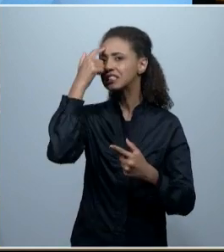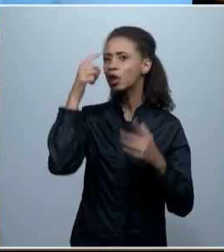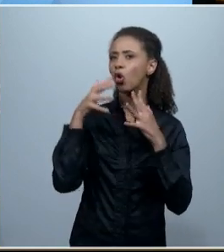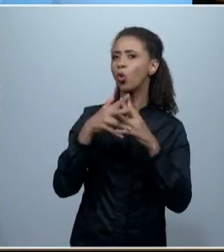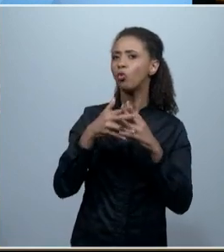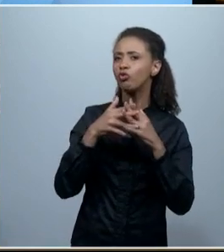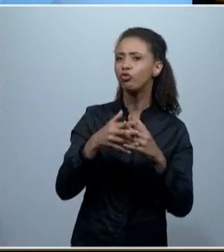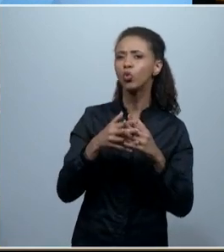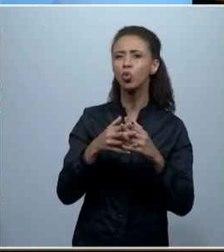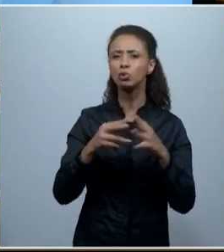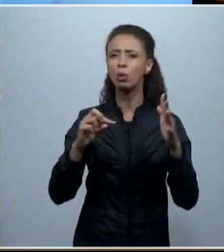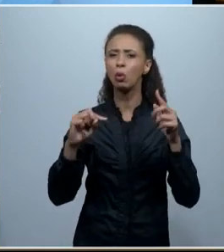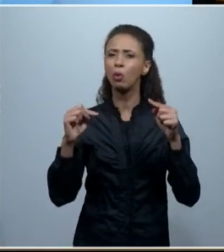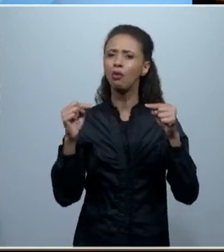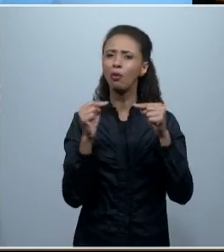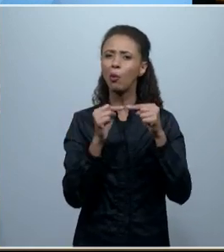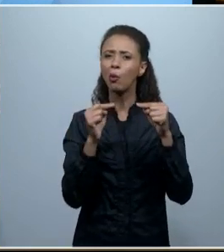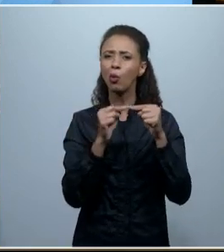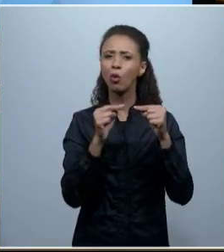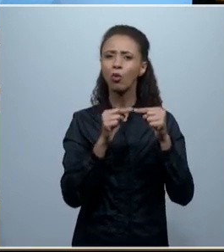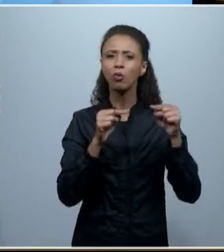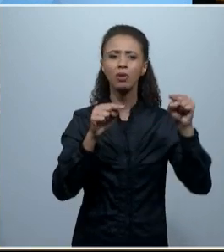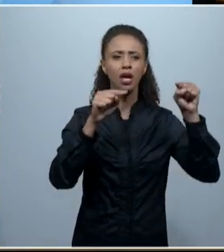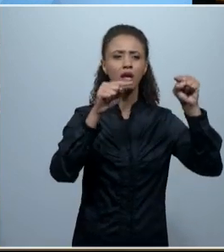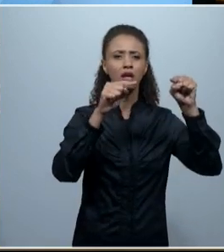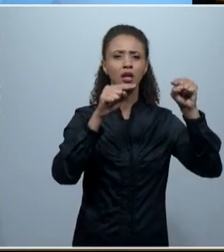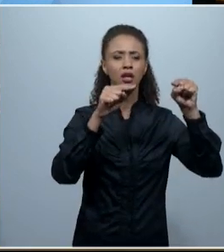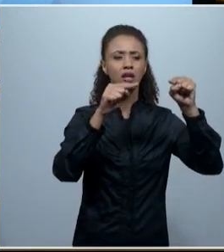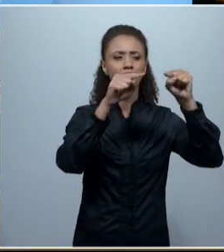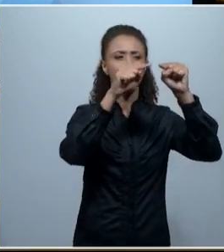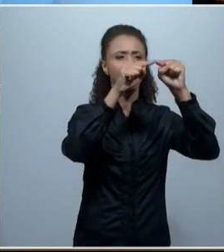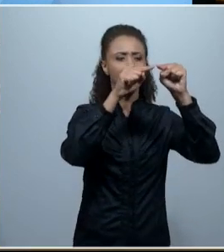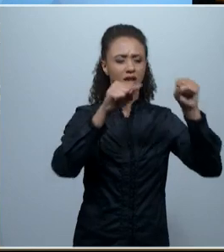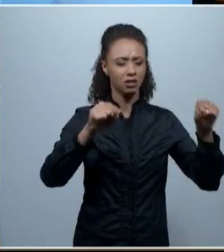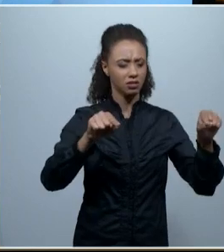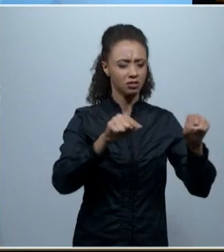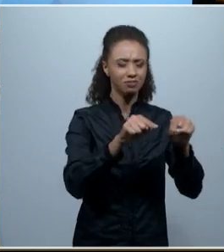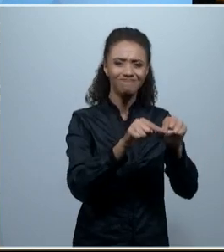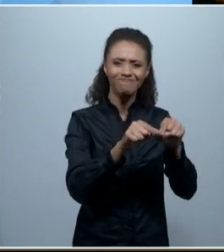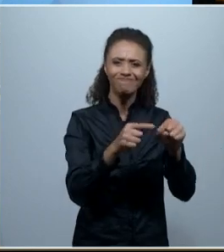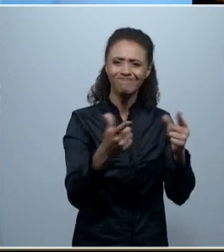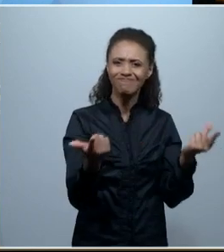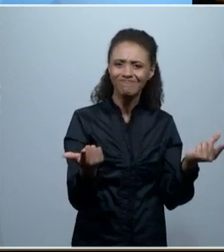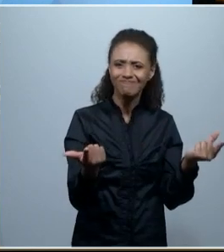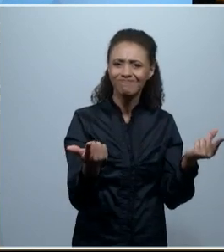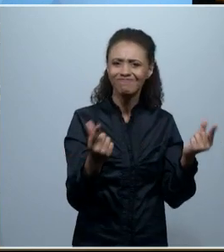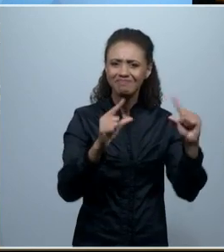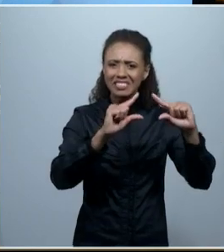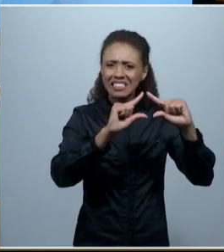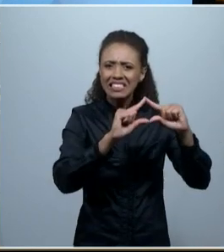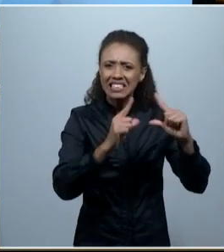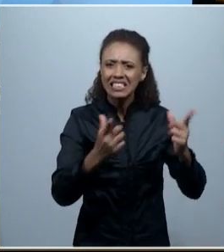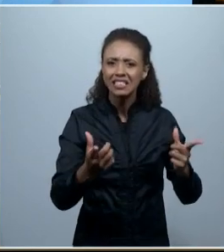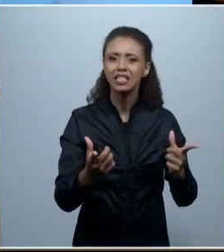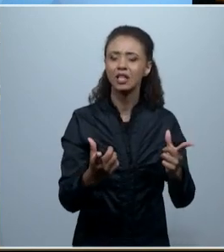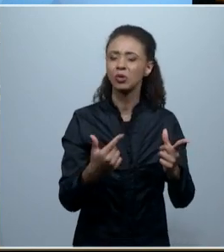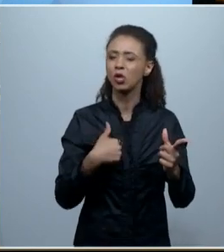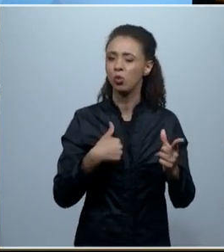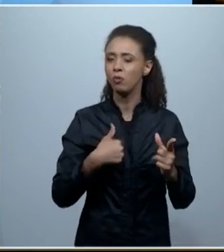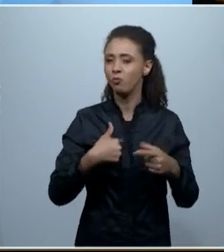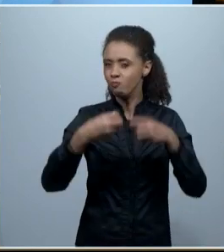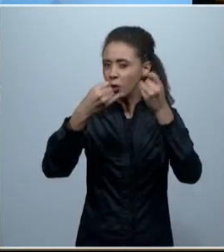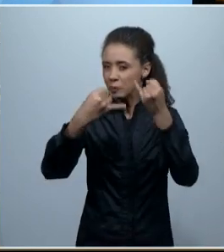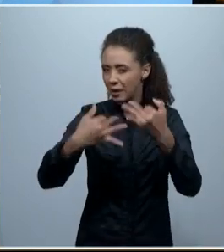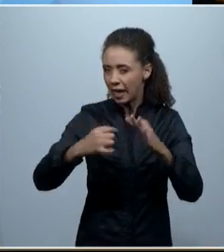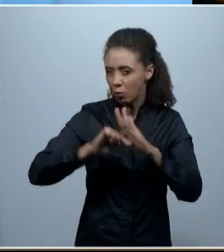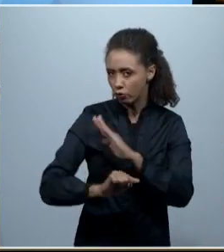triângulos então eu vou à daqui a pouquinho falar sobre relação terminar é um pouco mais profundamente para a gente